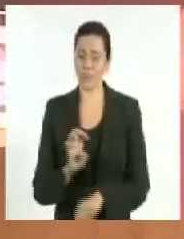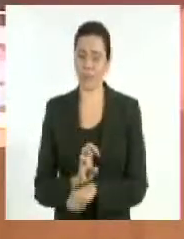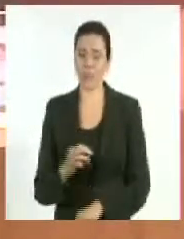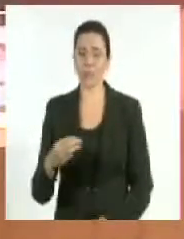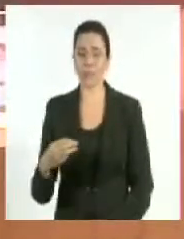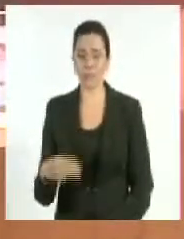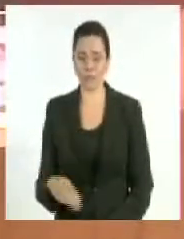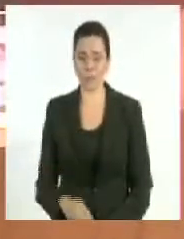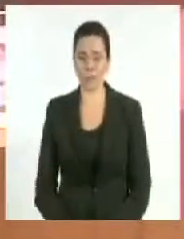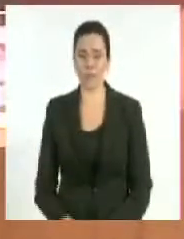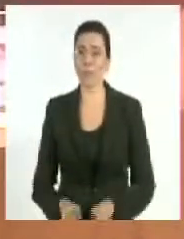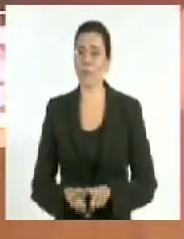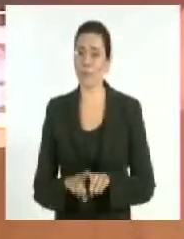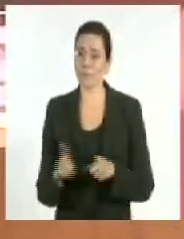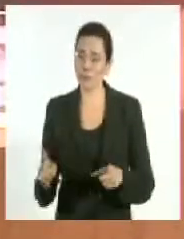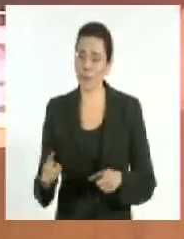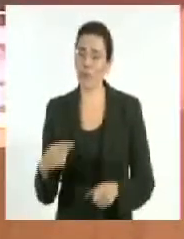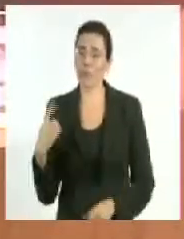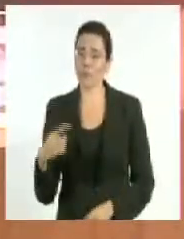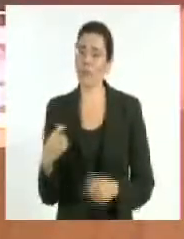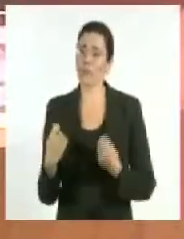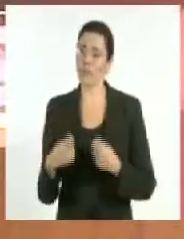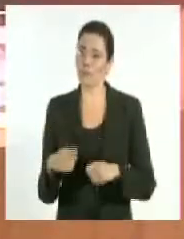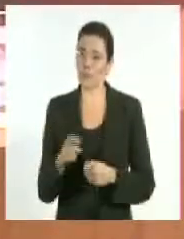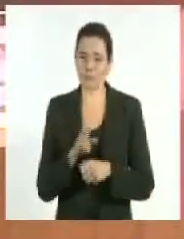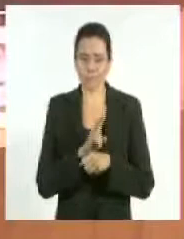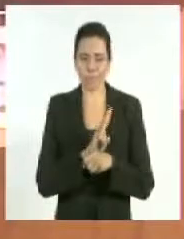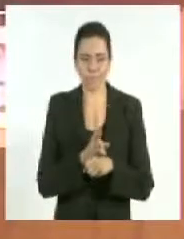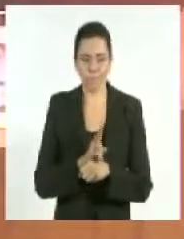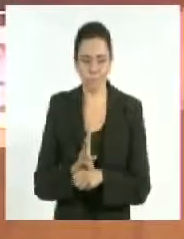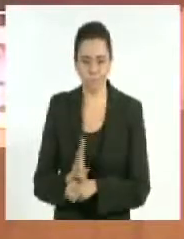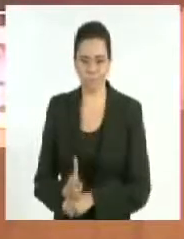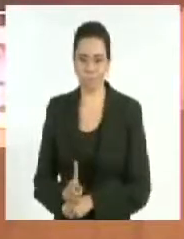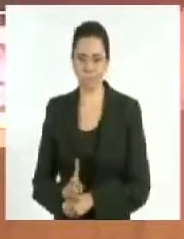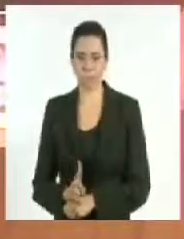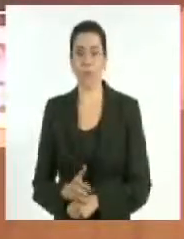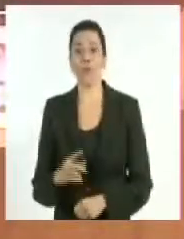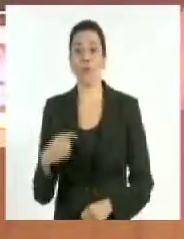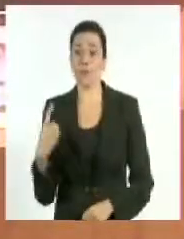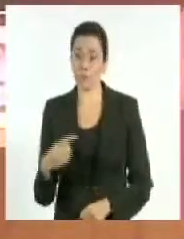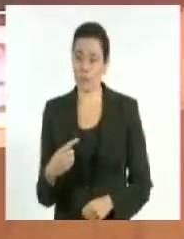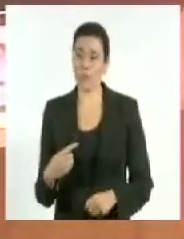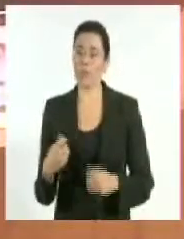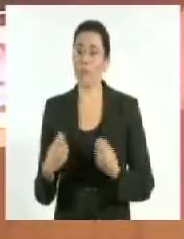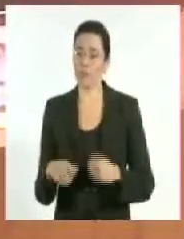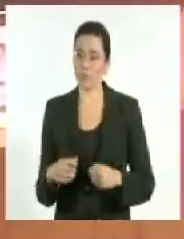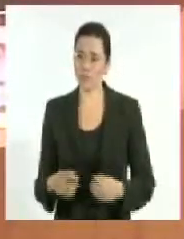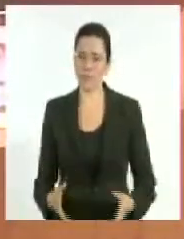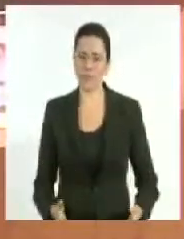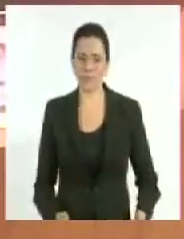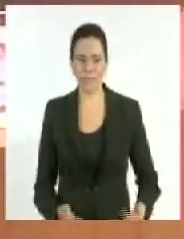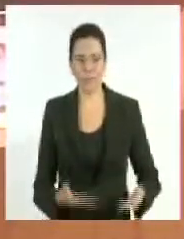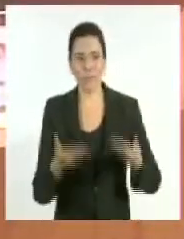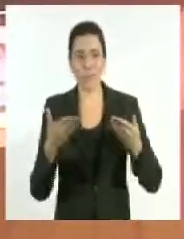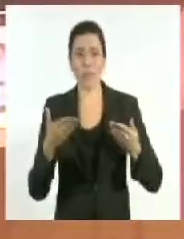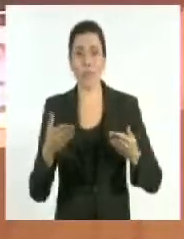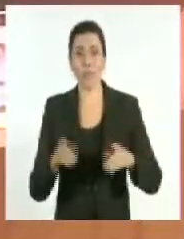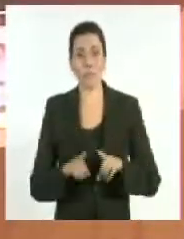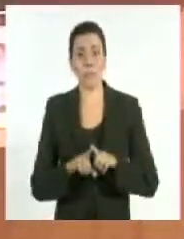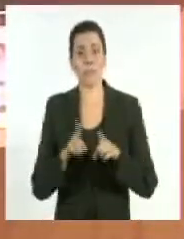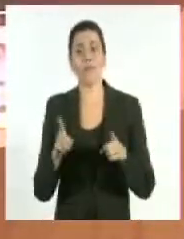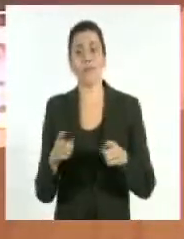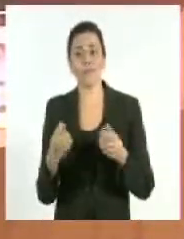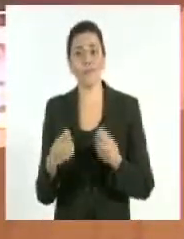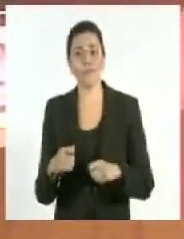maturidade com esses grandes empreendimentos. Nós temos que atraí-los, mas nós temos que estabelecer limites. Por mais que